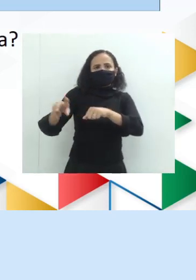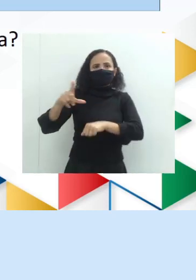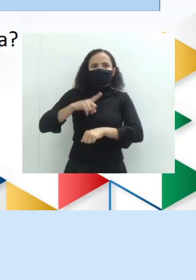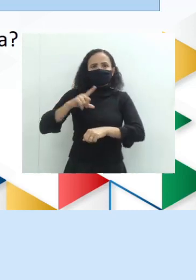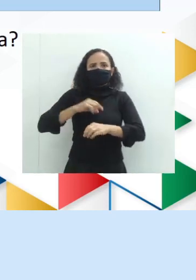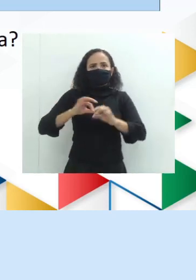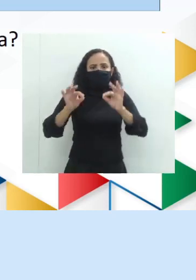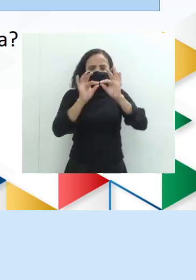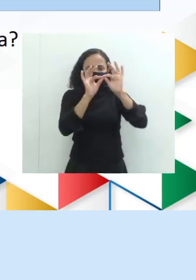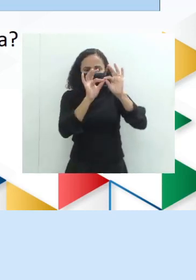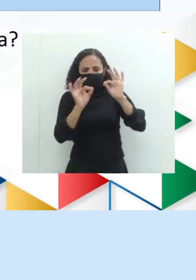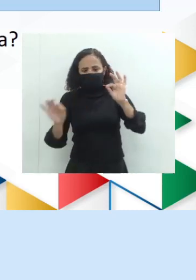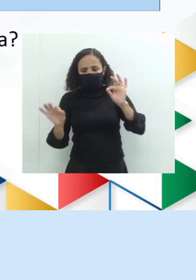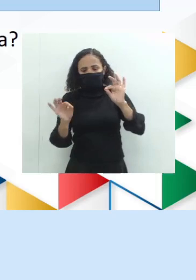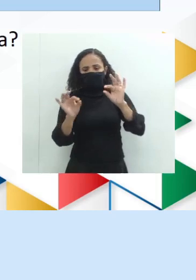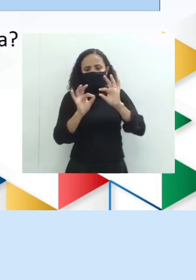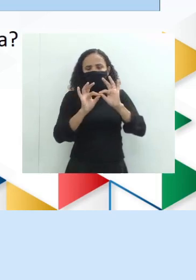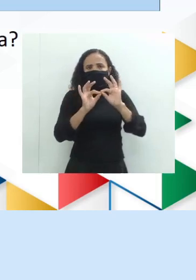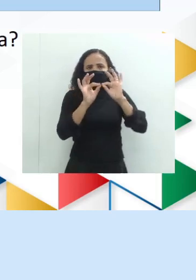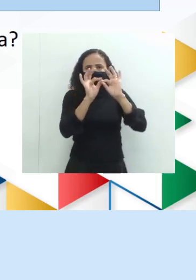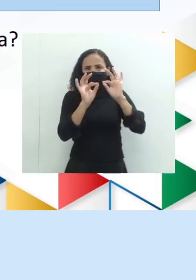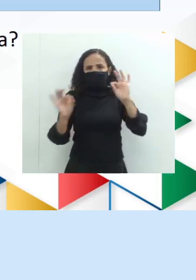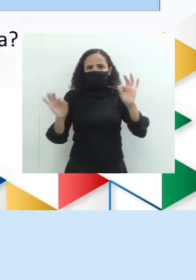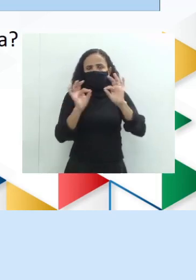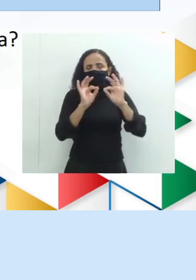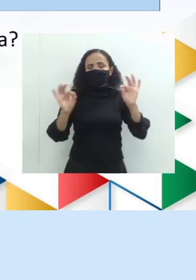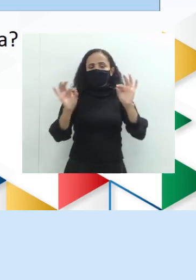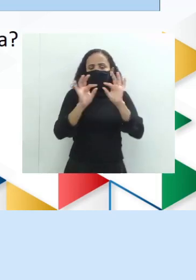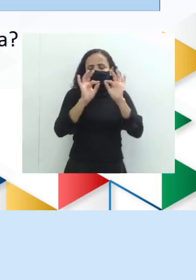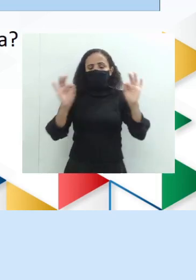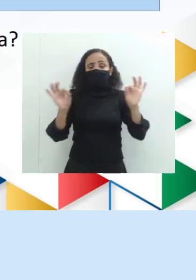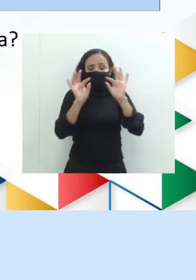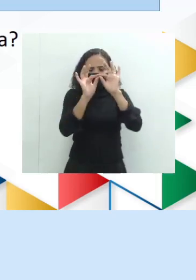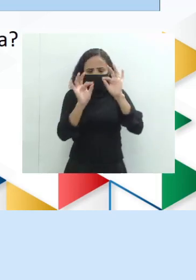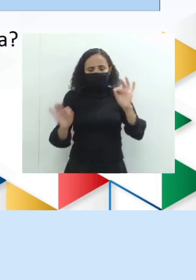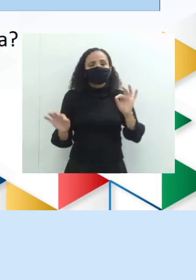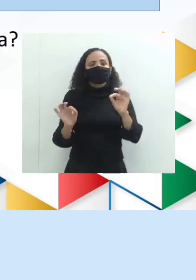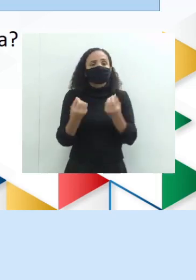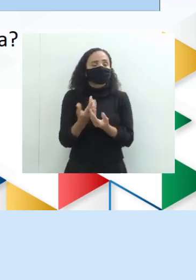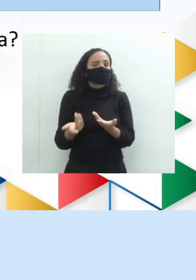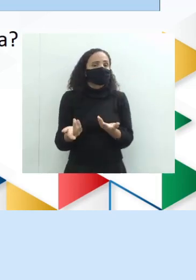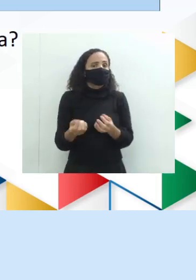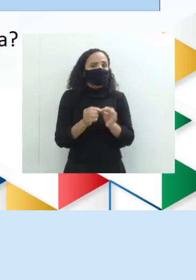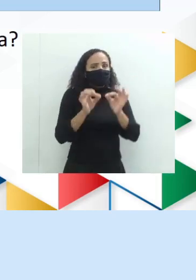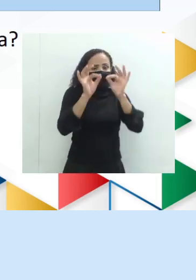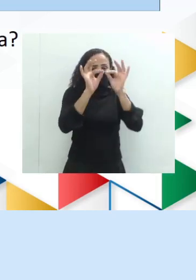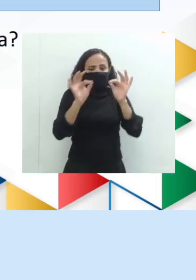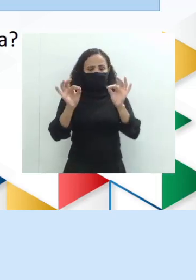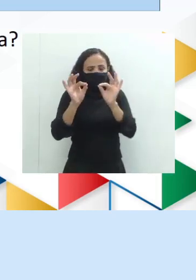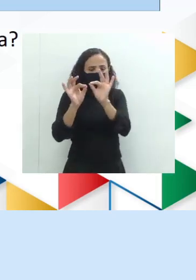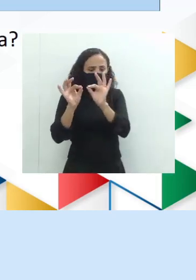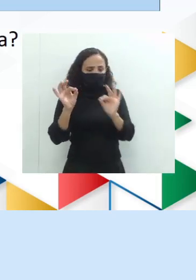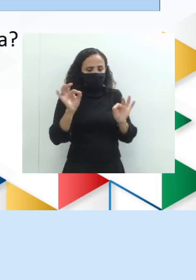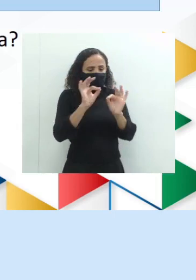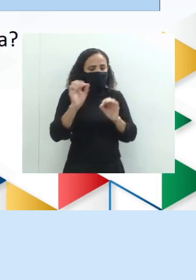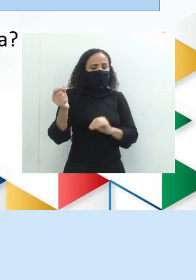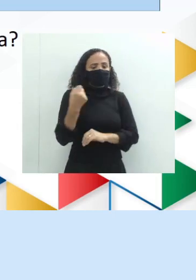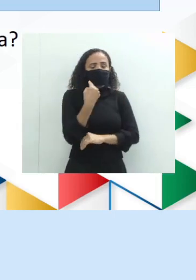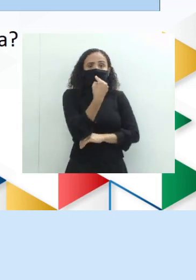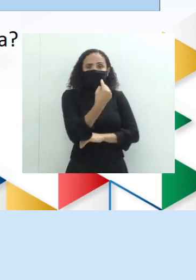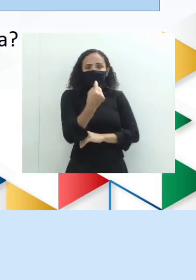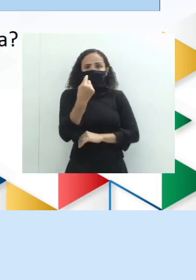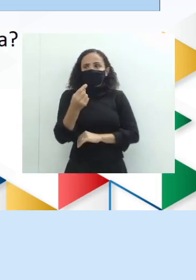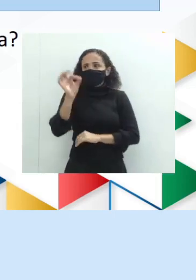ângulo reto. Como é que eu sei que é um ângulo reto? Porque ele está dentro de um retângulo. E os ângulos de cada vértice